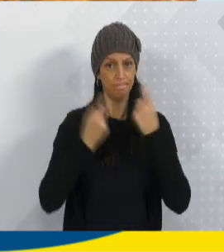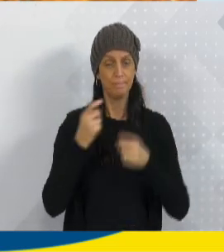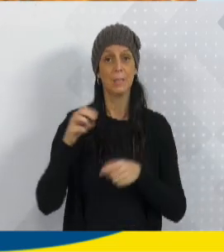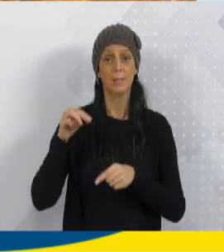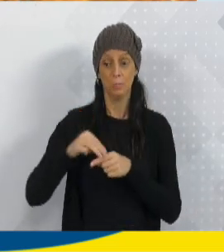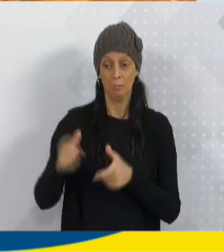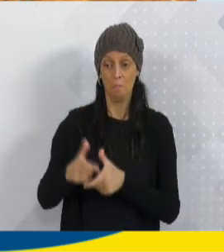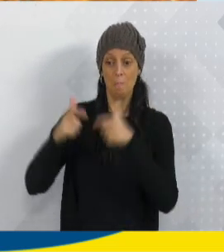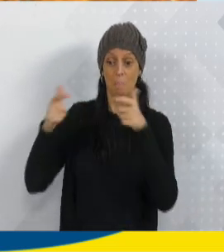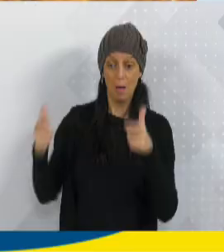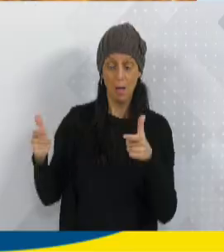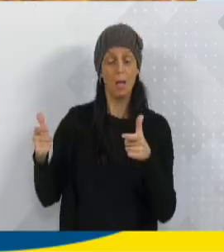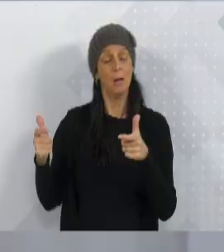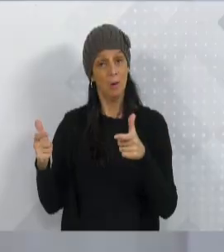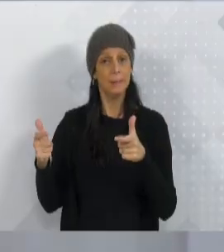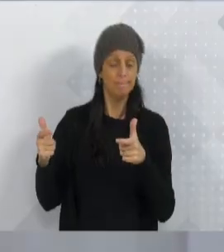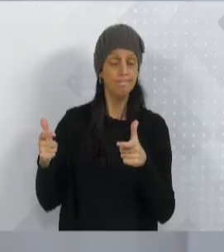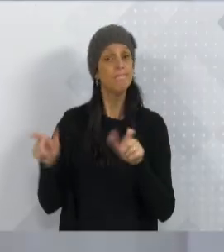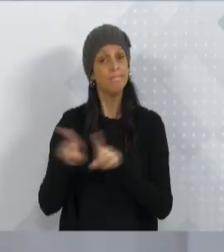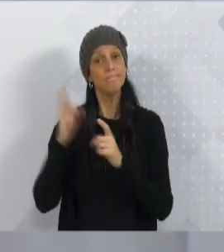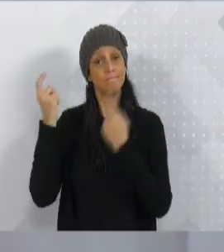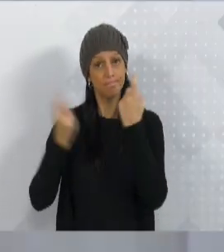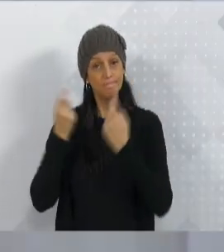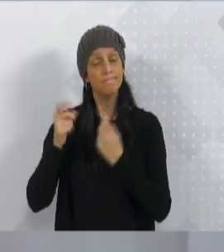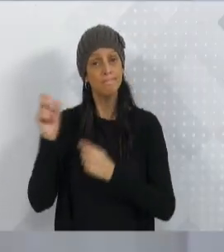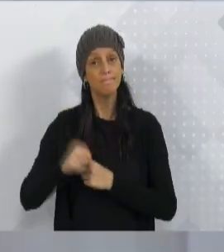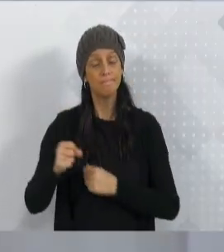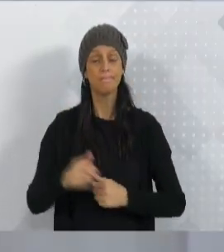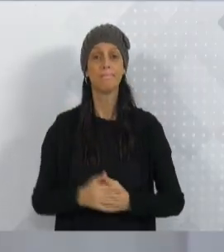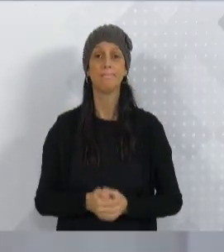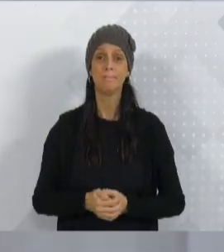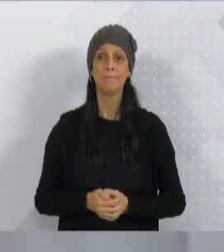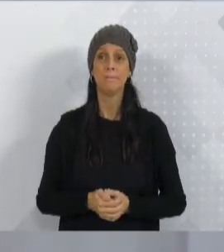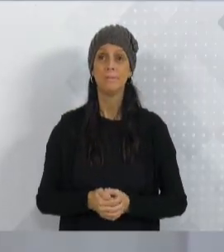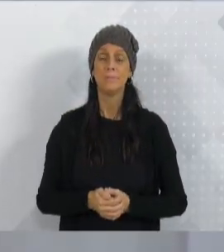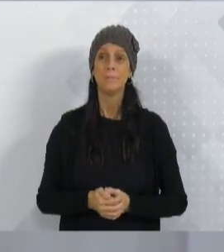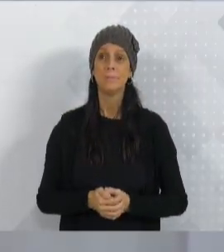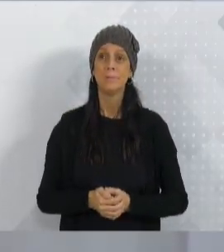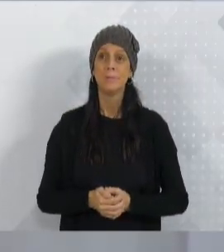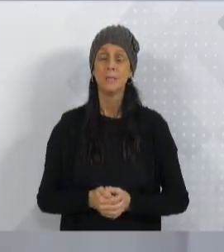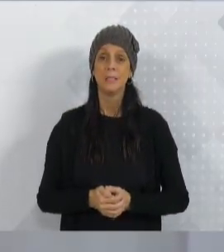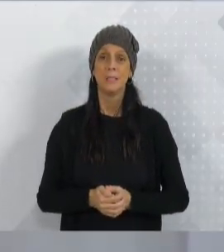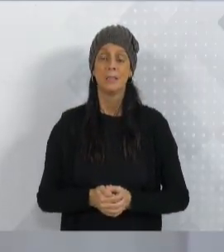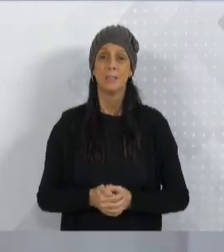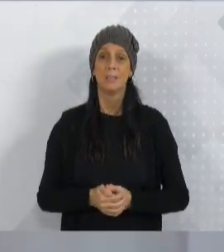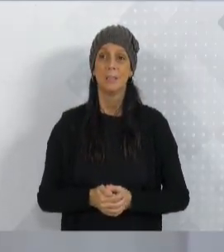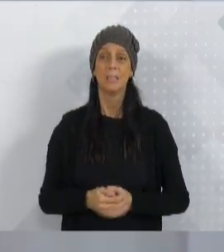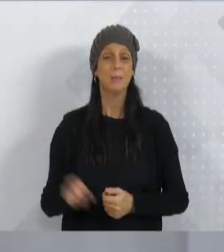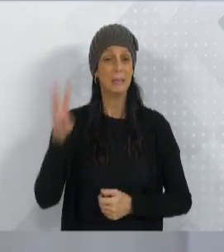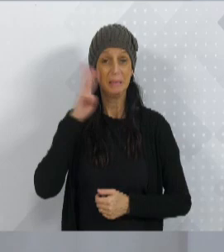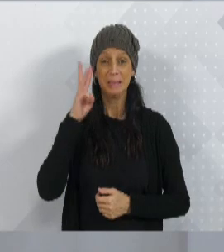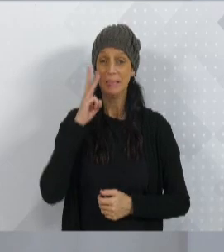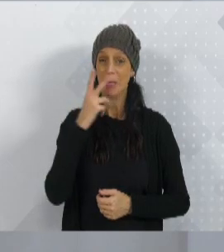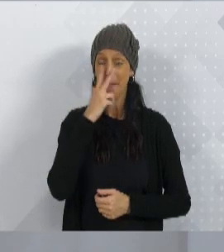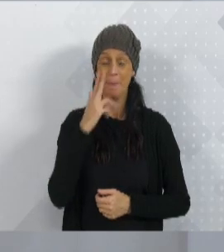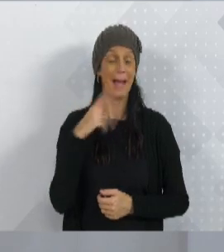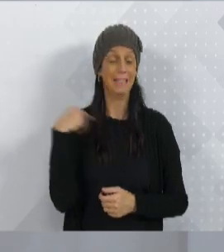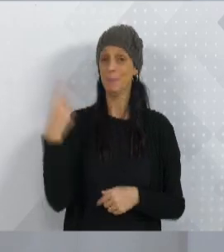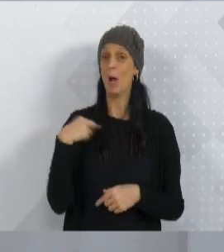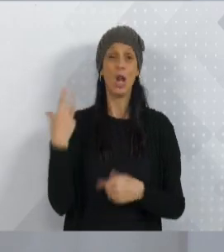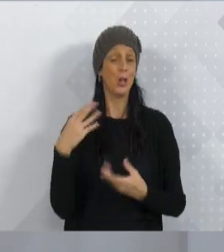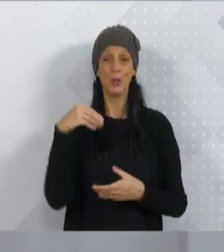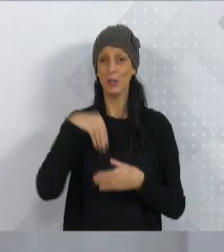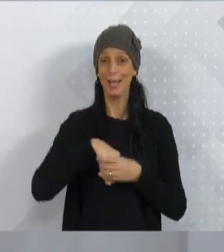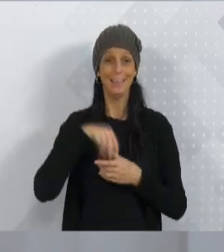maiores um tanto quanto também preocupados foi uma terça-feira maluca em Brasília a gente teve